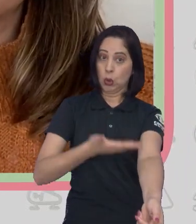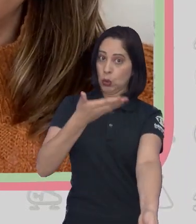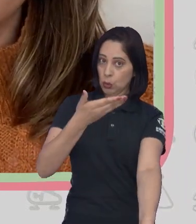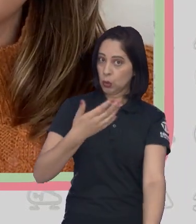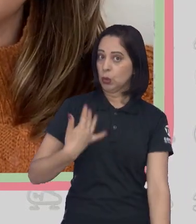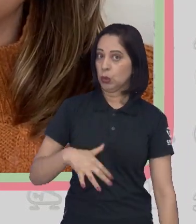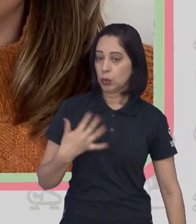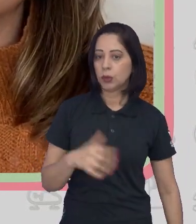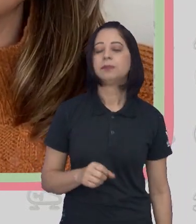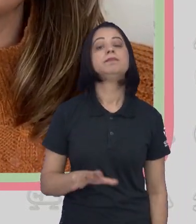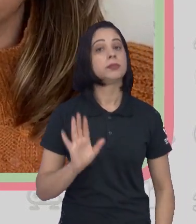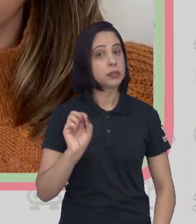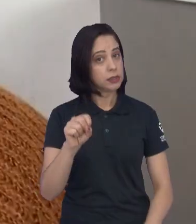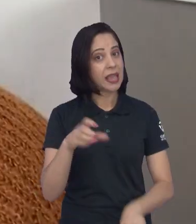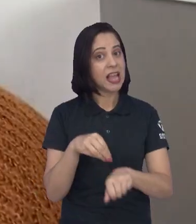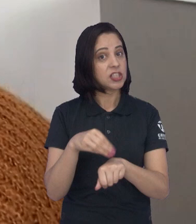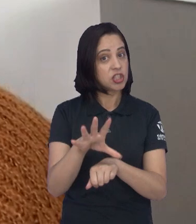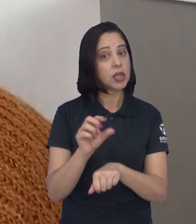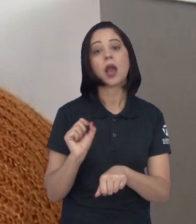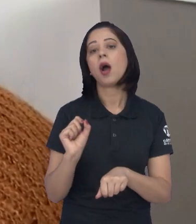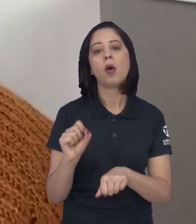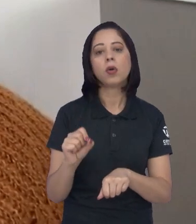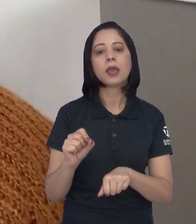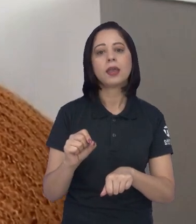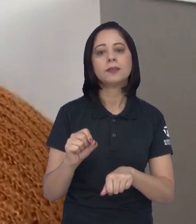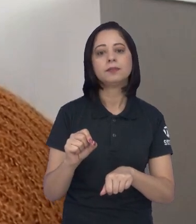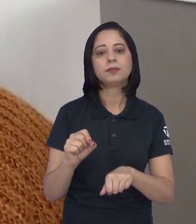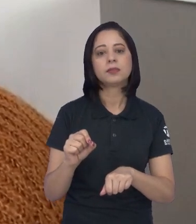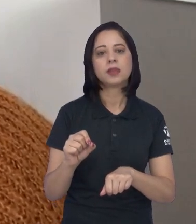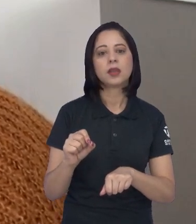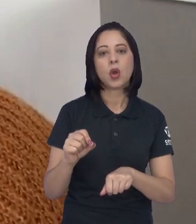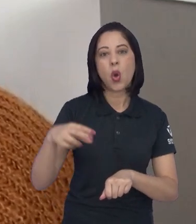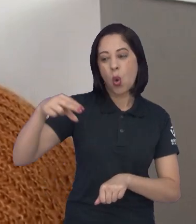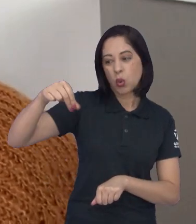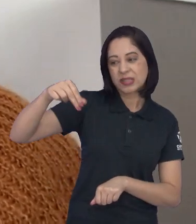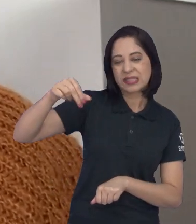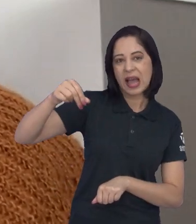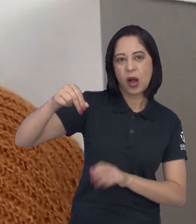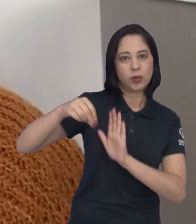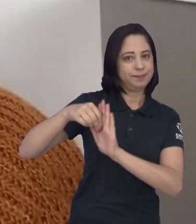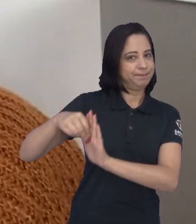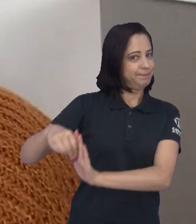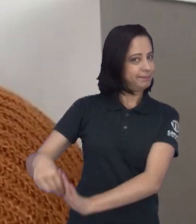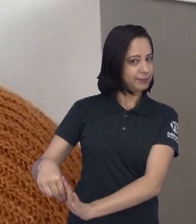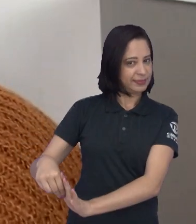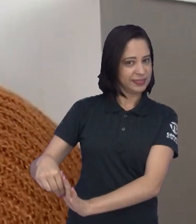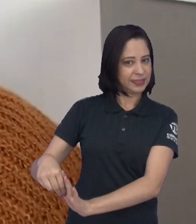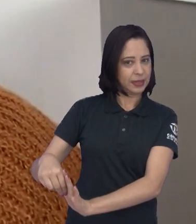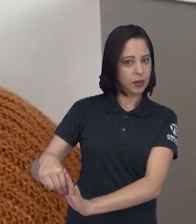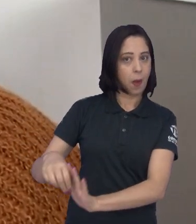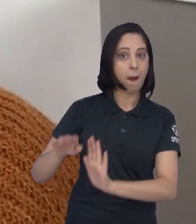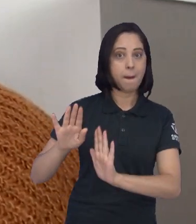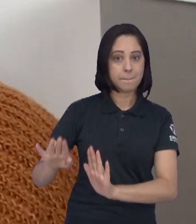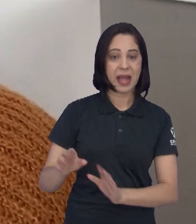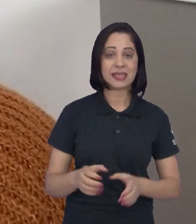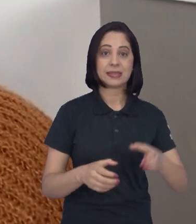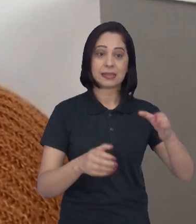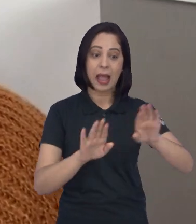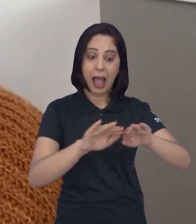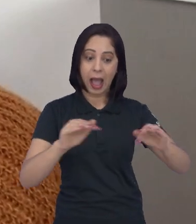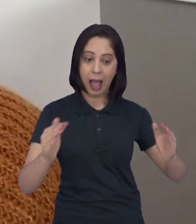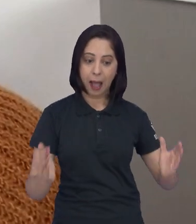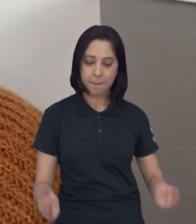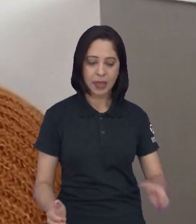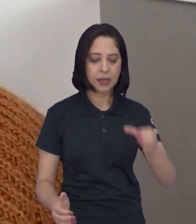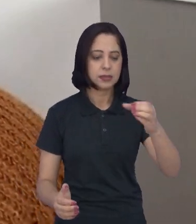então a dica sempre fazer as Preparações sem utilizar o sal e deixar o saleiro em cima da mesa para